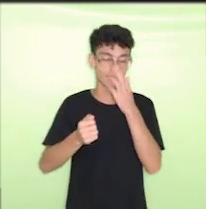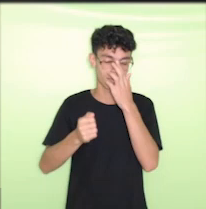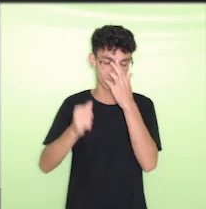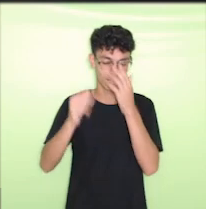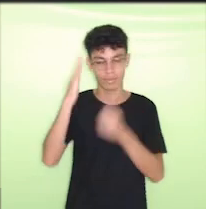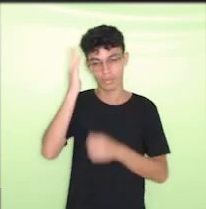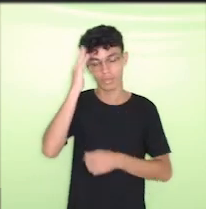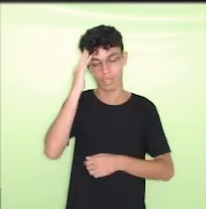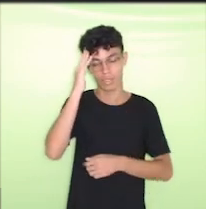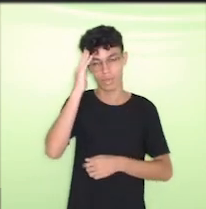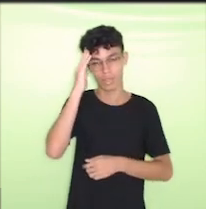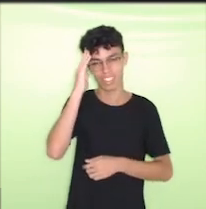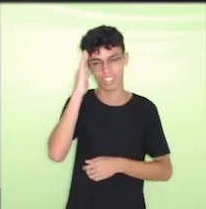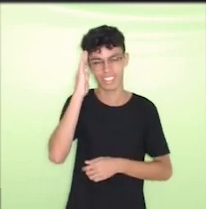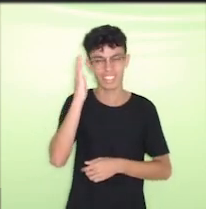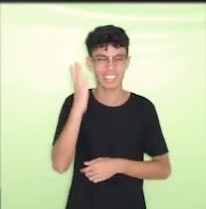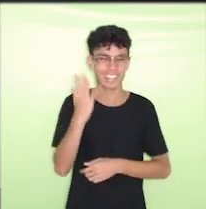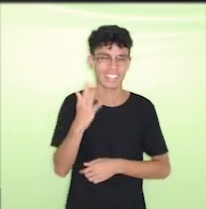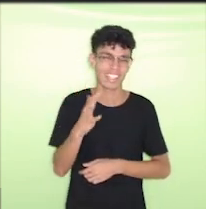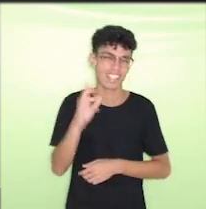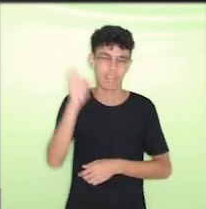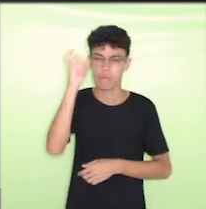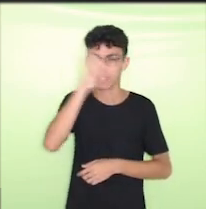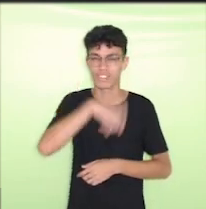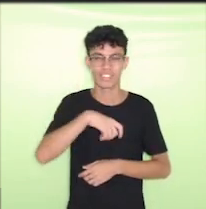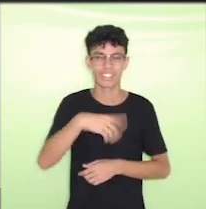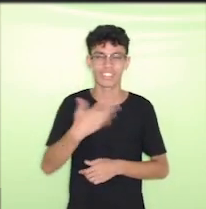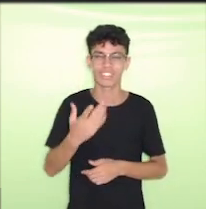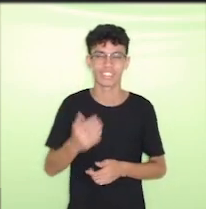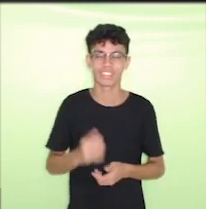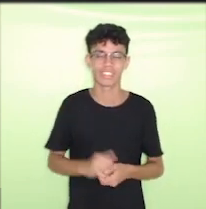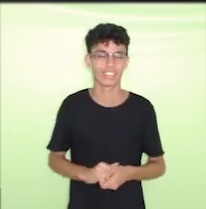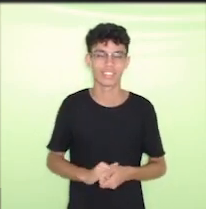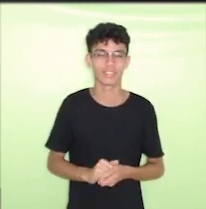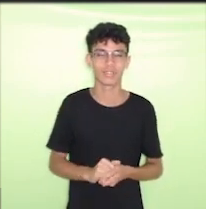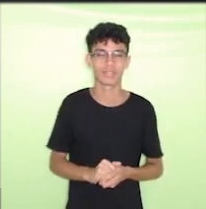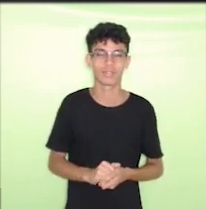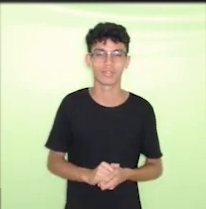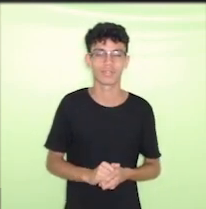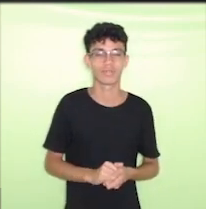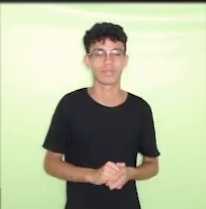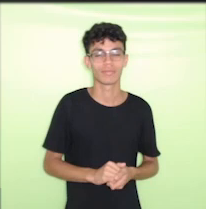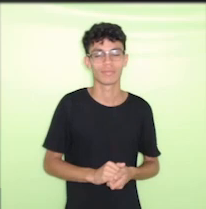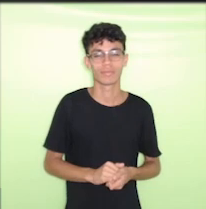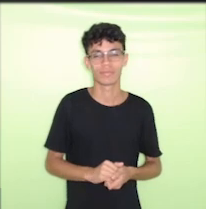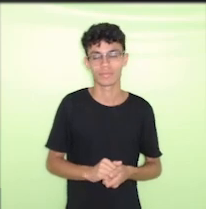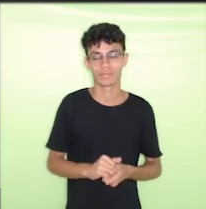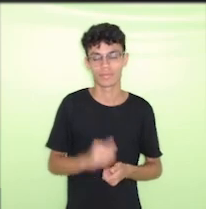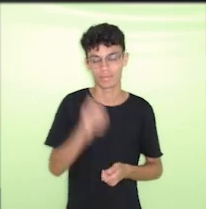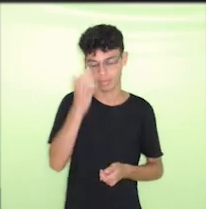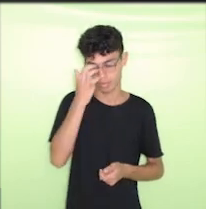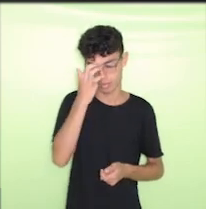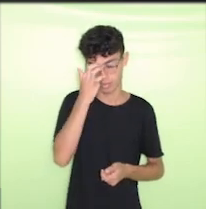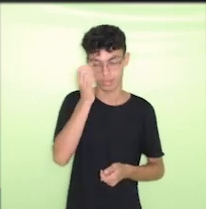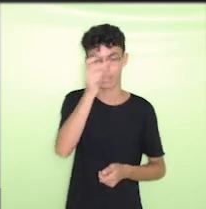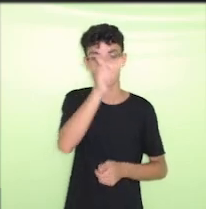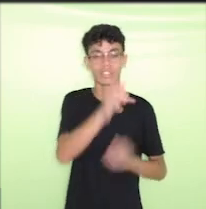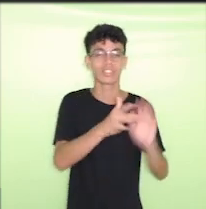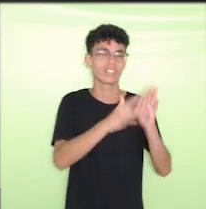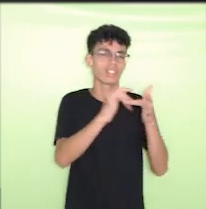mundo sabe que esse foi um golpe de Marta para fazer a prévia do homem Jesus. Esse. O homem